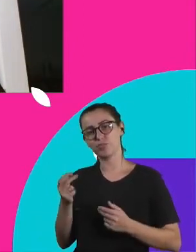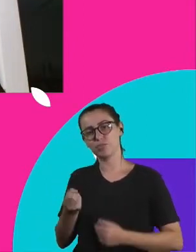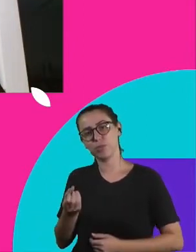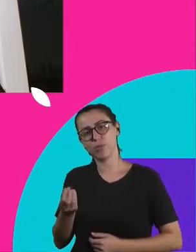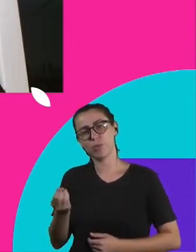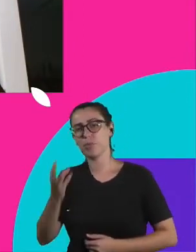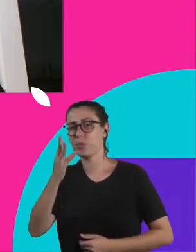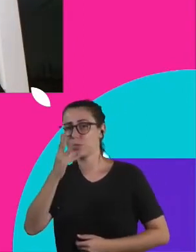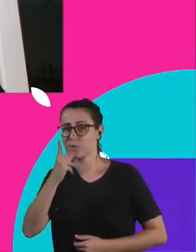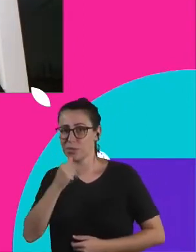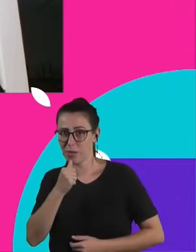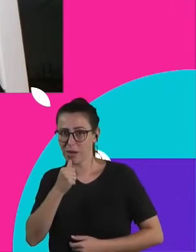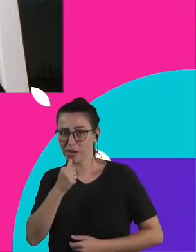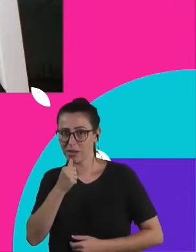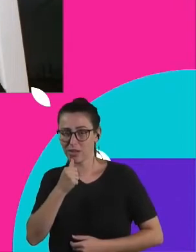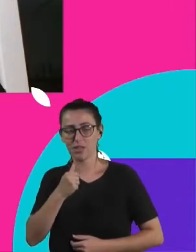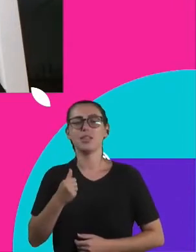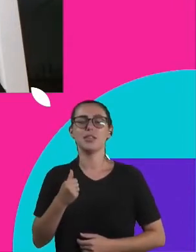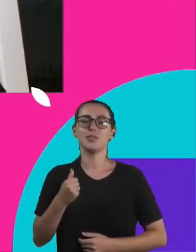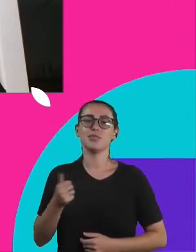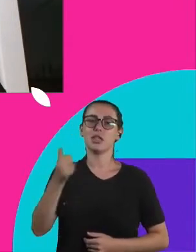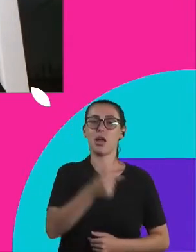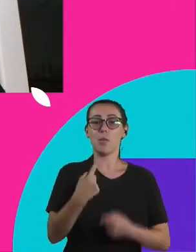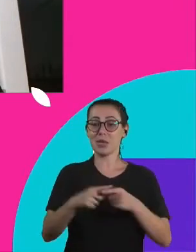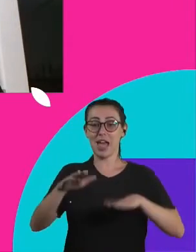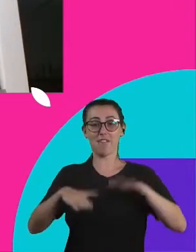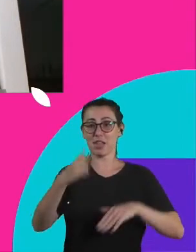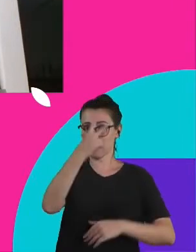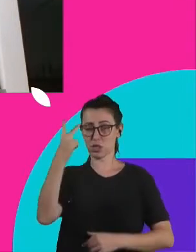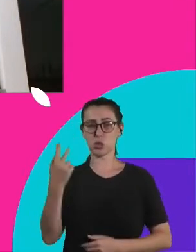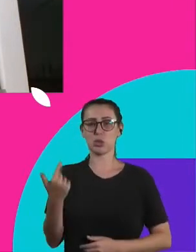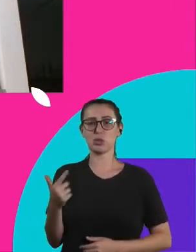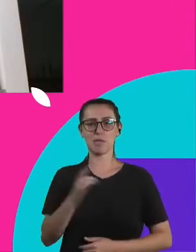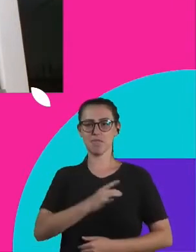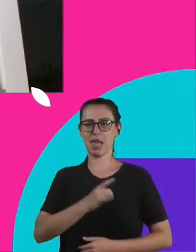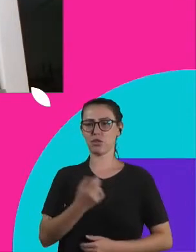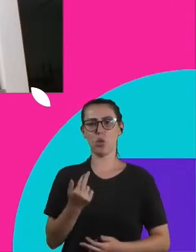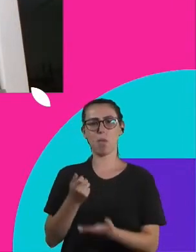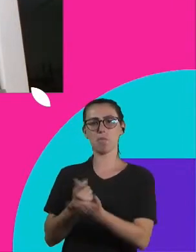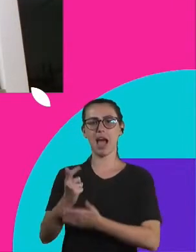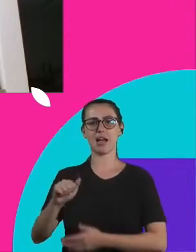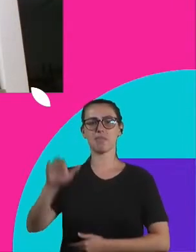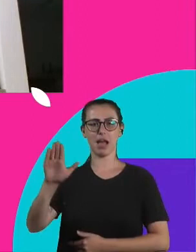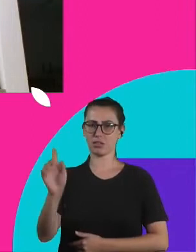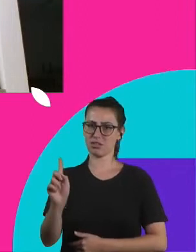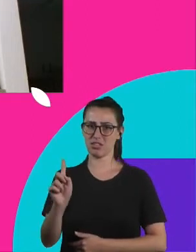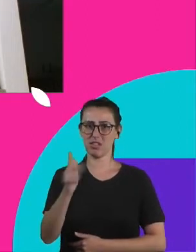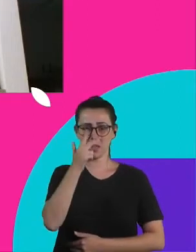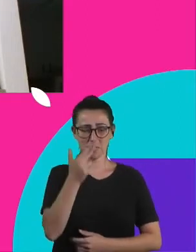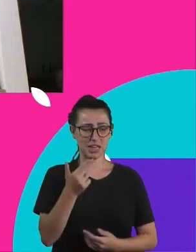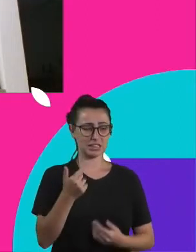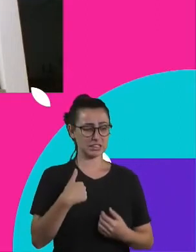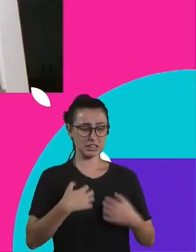significa dizer que o medo que ela tinha não era de pagar mais caro, mas é o medo de estar num ambiente em que parece que não foi construído para